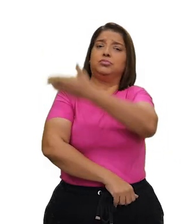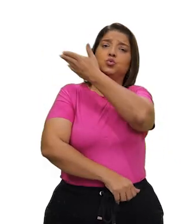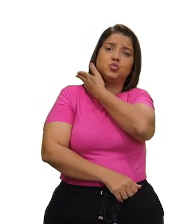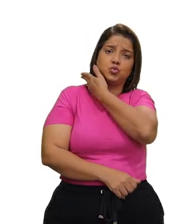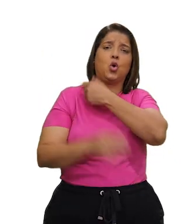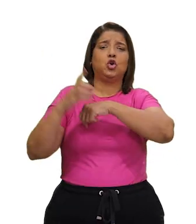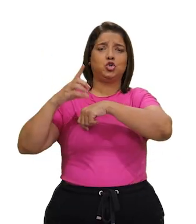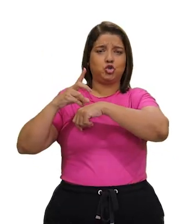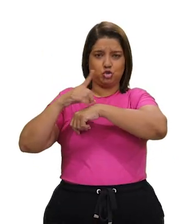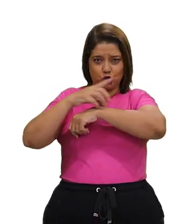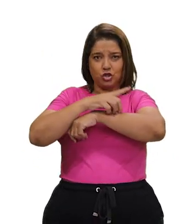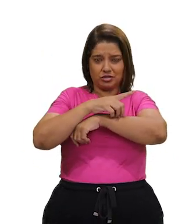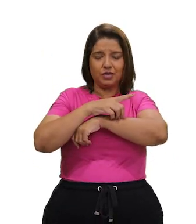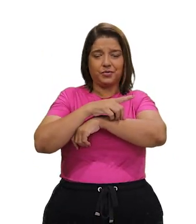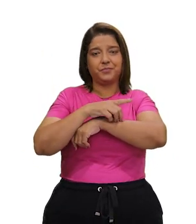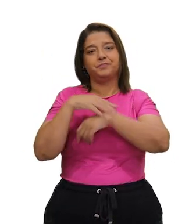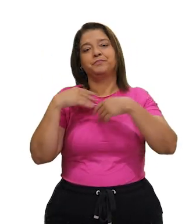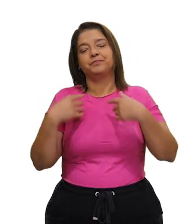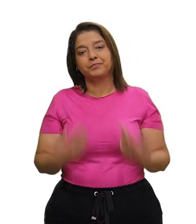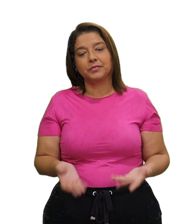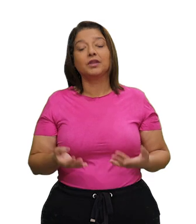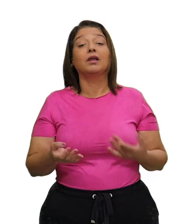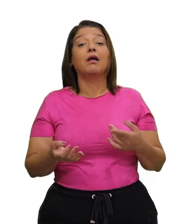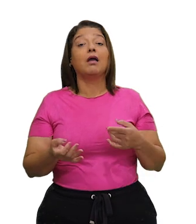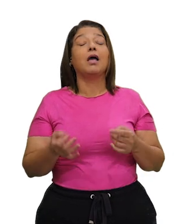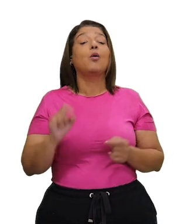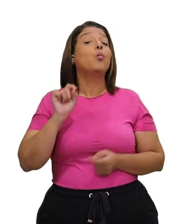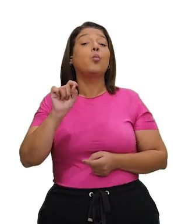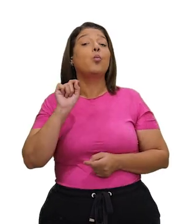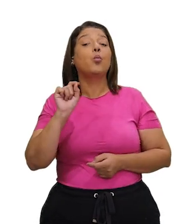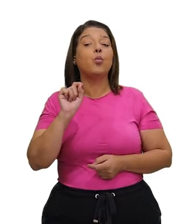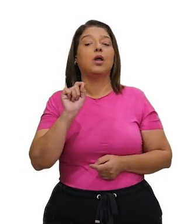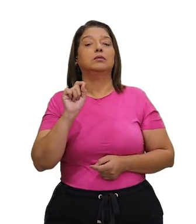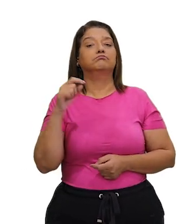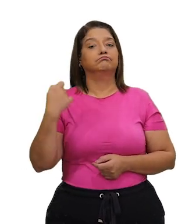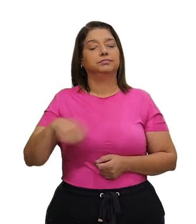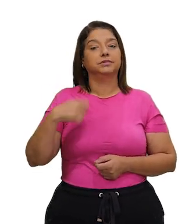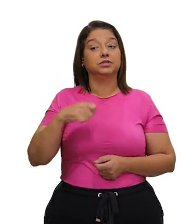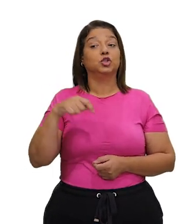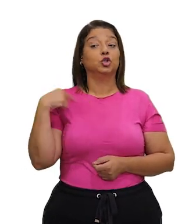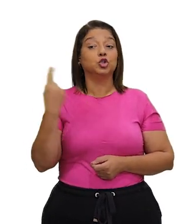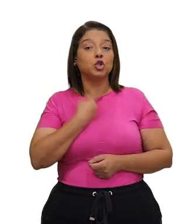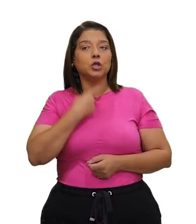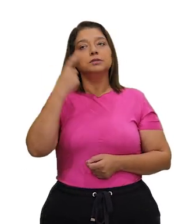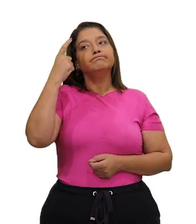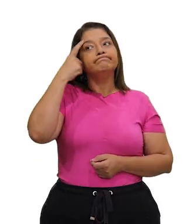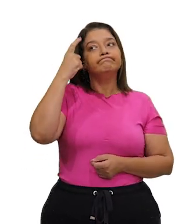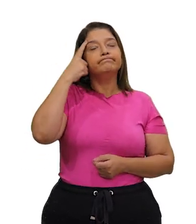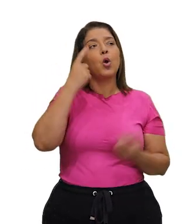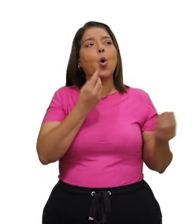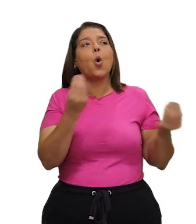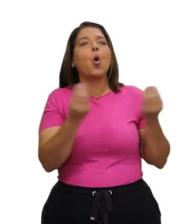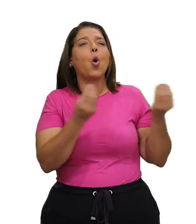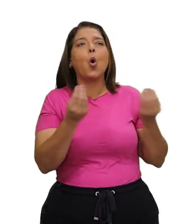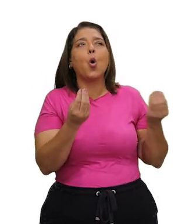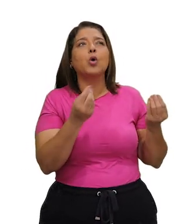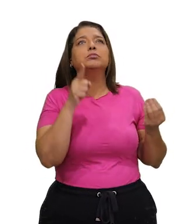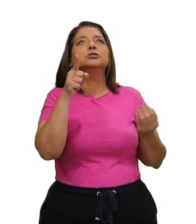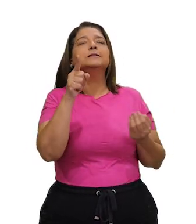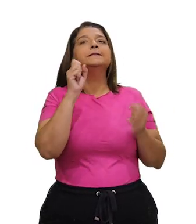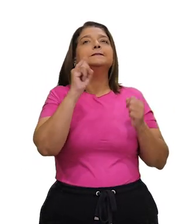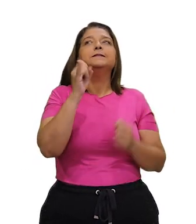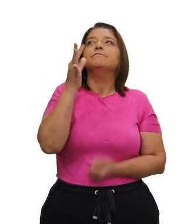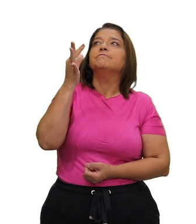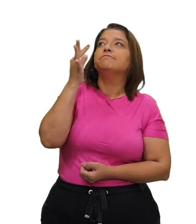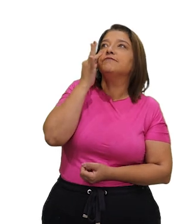exemplo E cabe a nós eh supor né como seria esse tipo de de